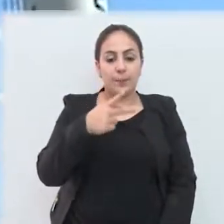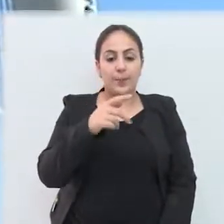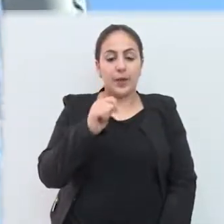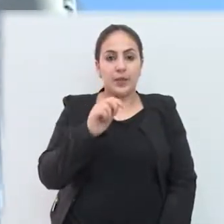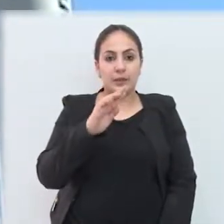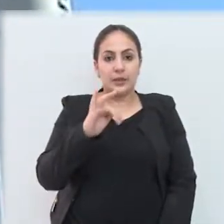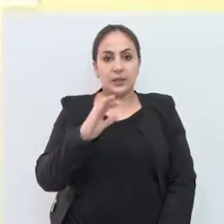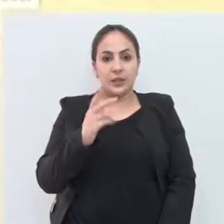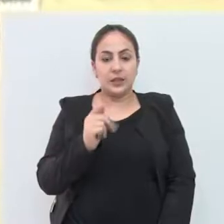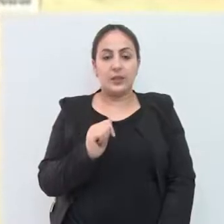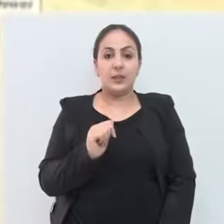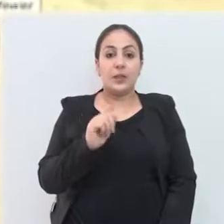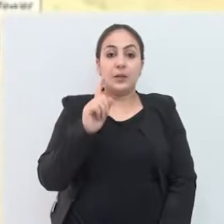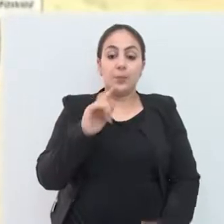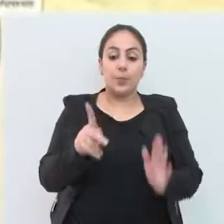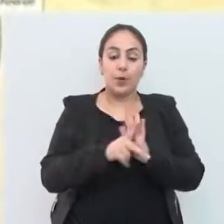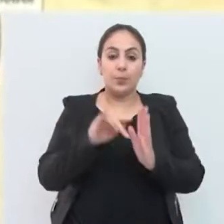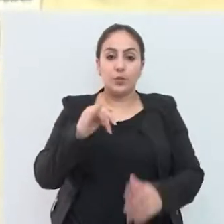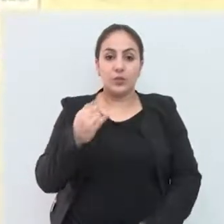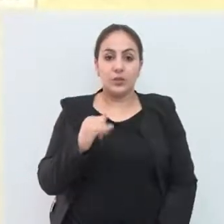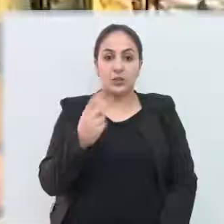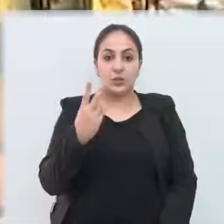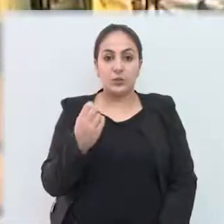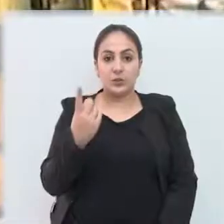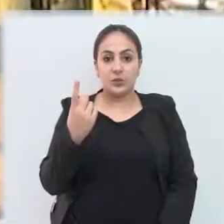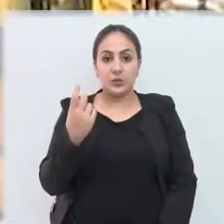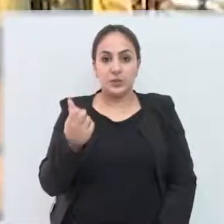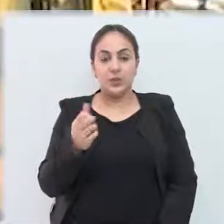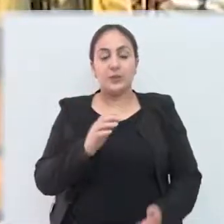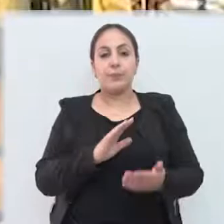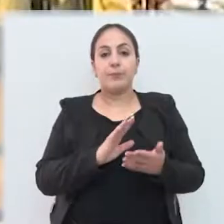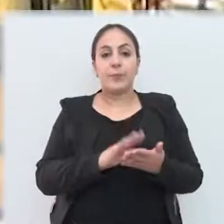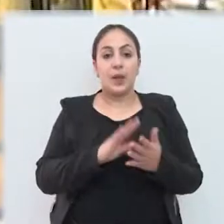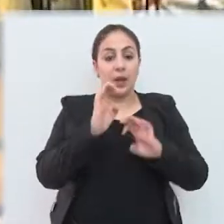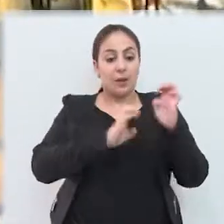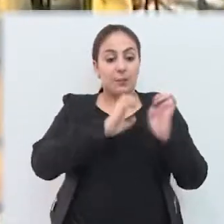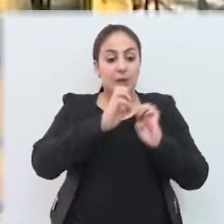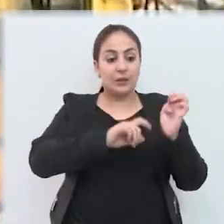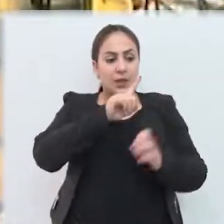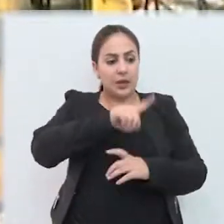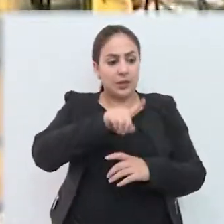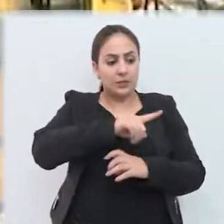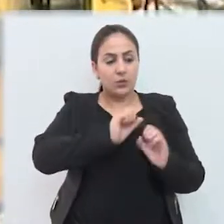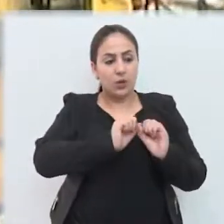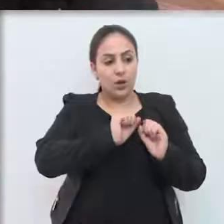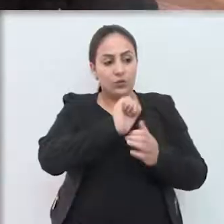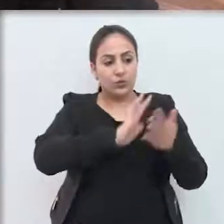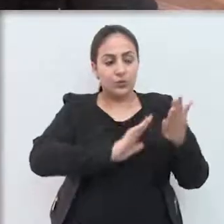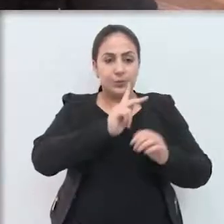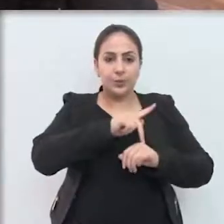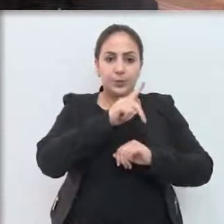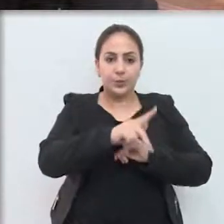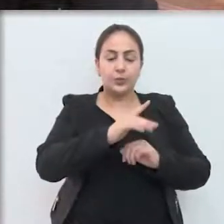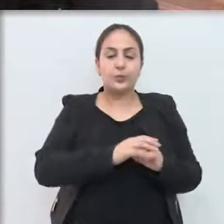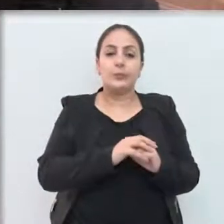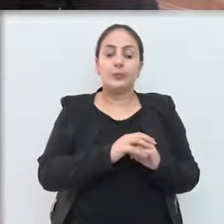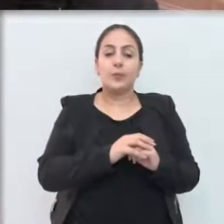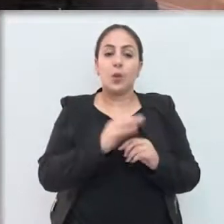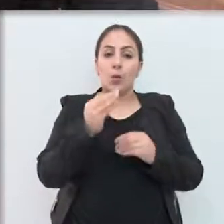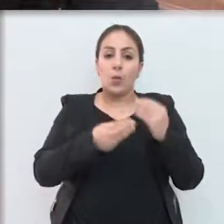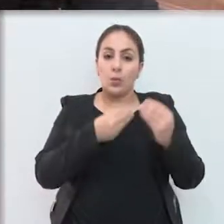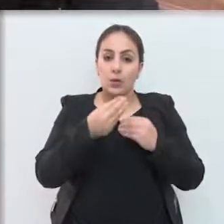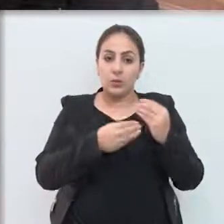de 2016, após a multinacional suspender as operações em Passo Fundo. Com isso,